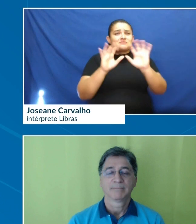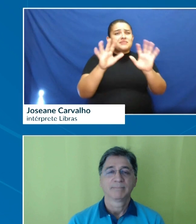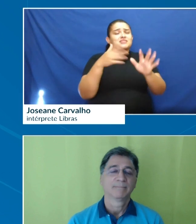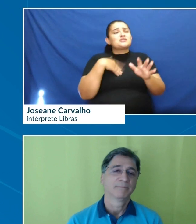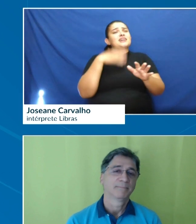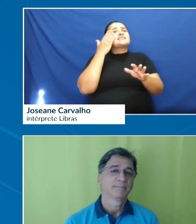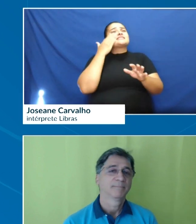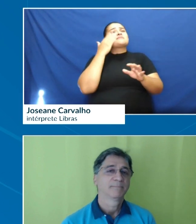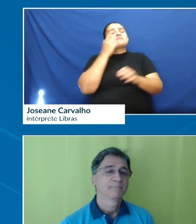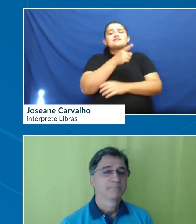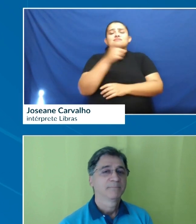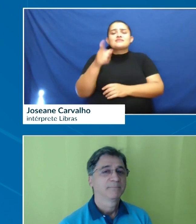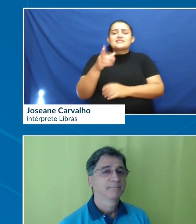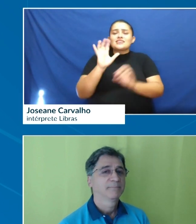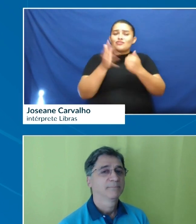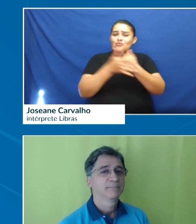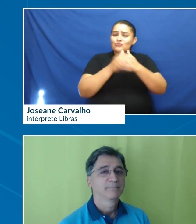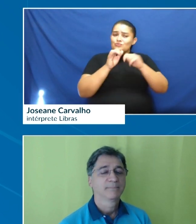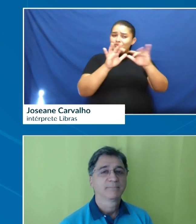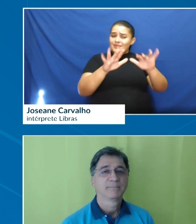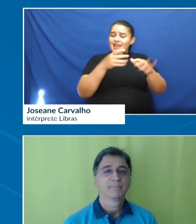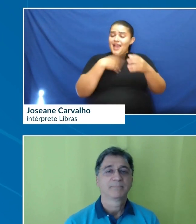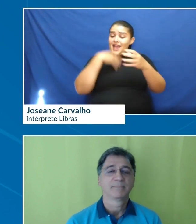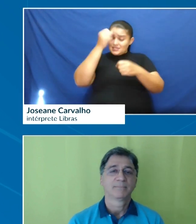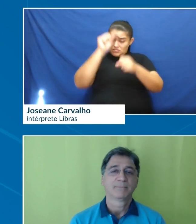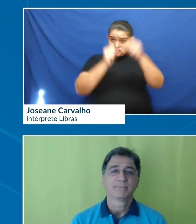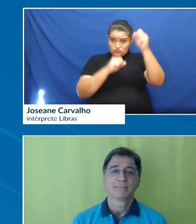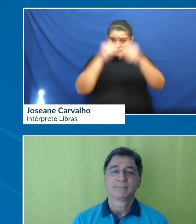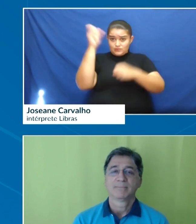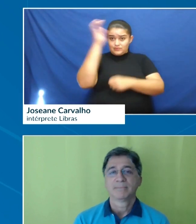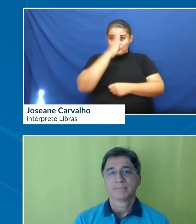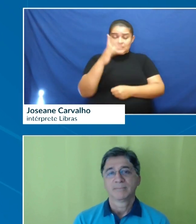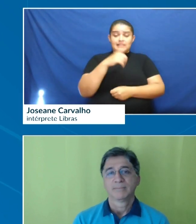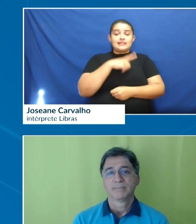saber do senhor, o senhor acha que a indústria brasileira, ela